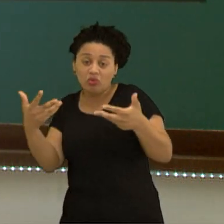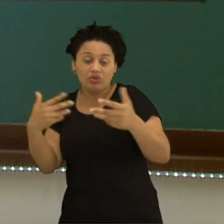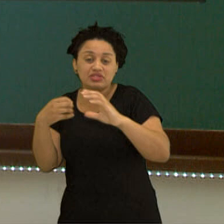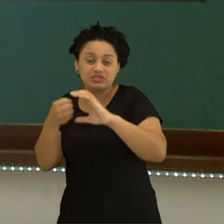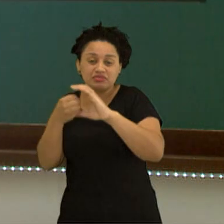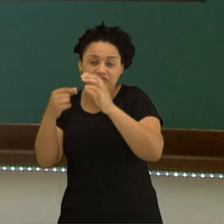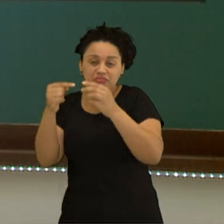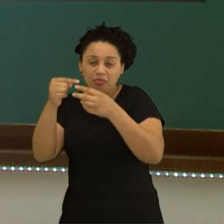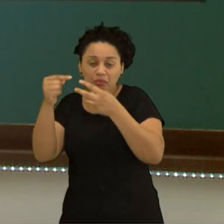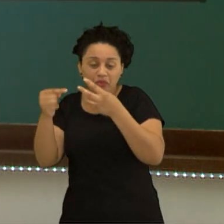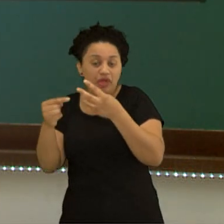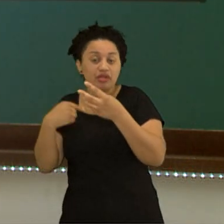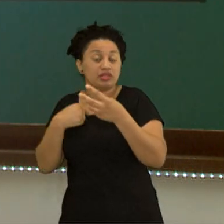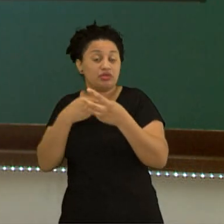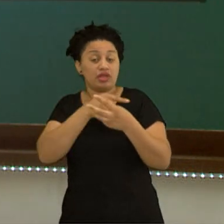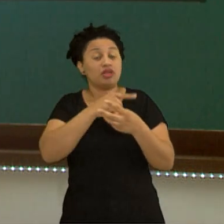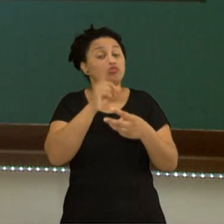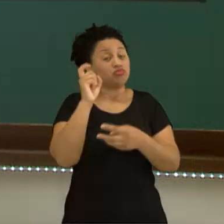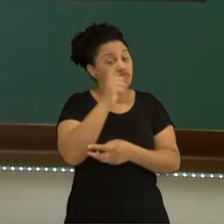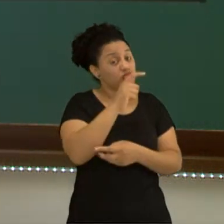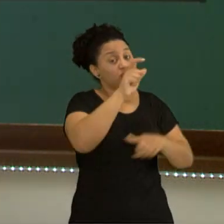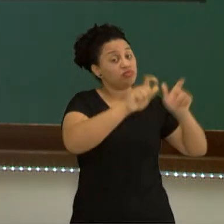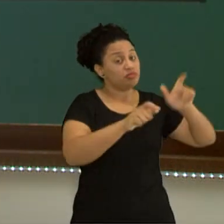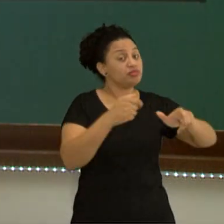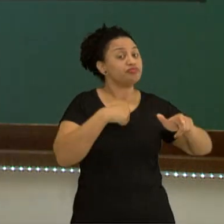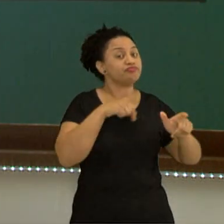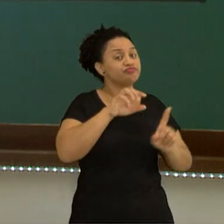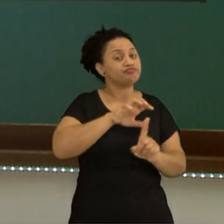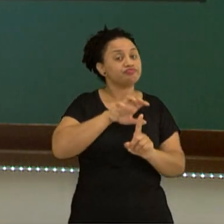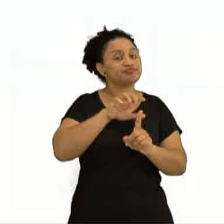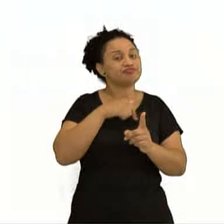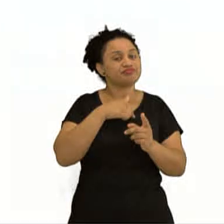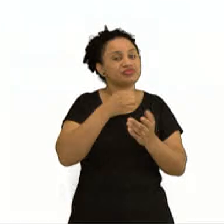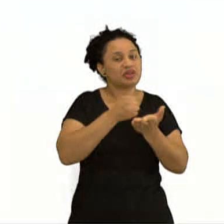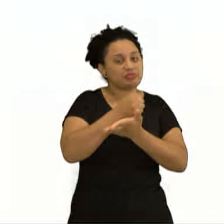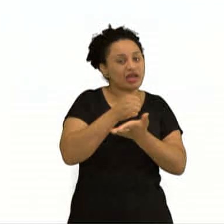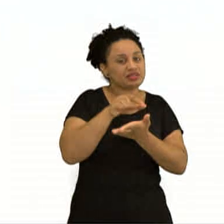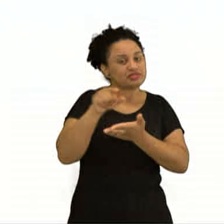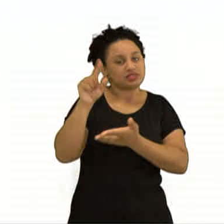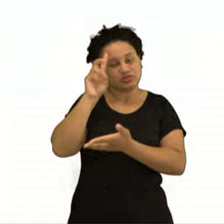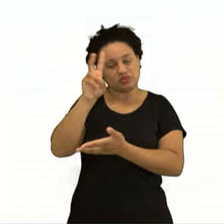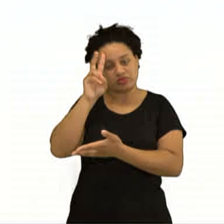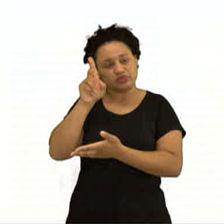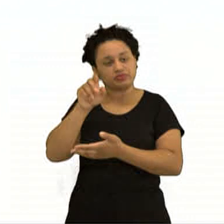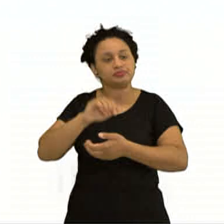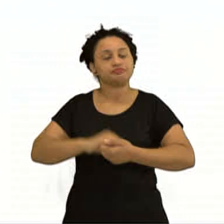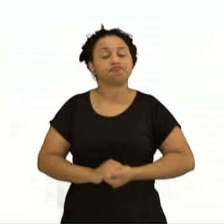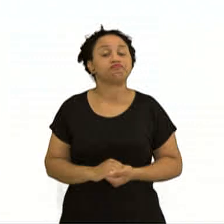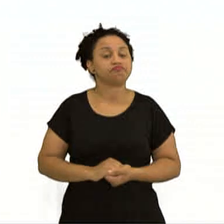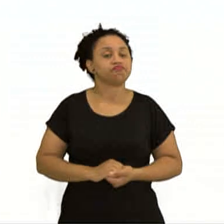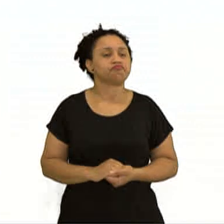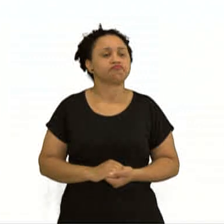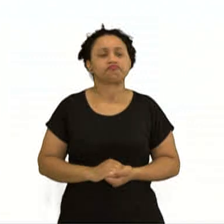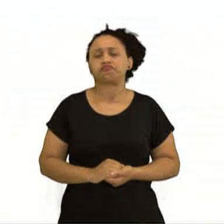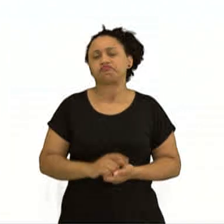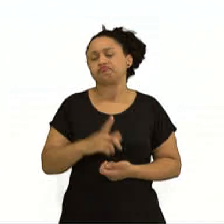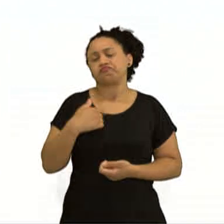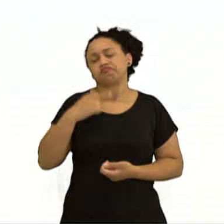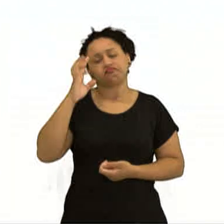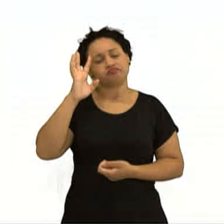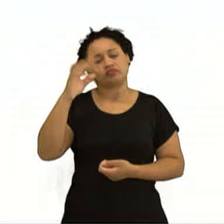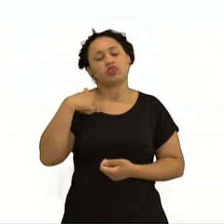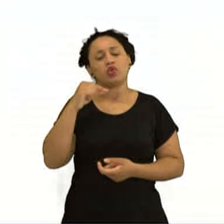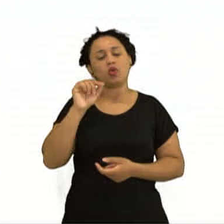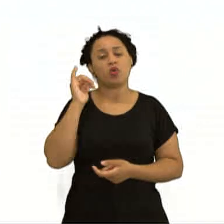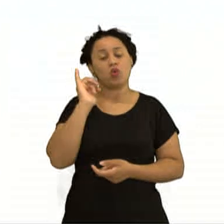muito leve para uma pessoa. Seguindo, mais um trecho. Não se iluda, os contos